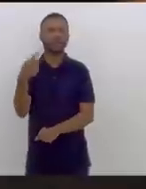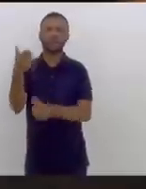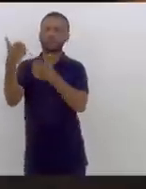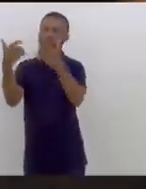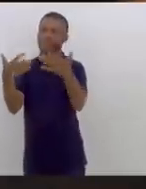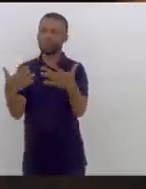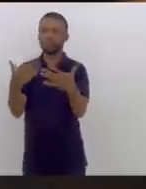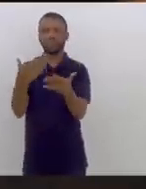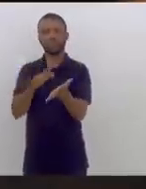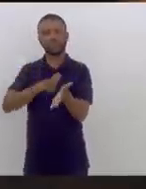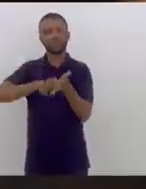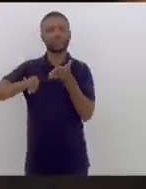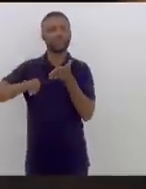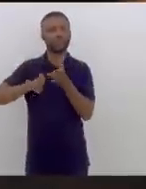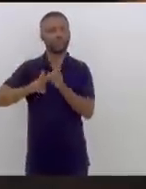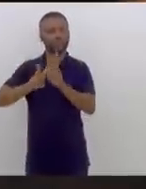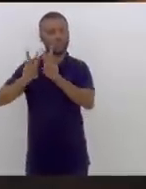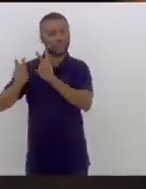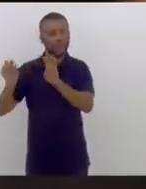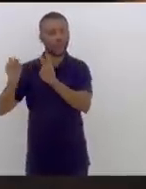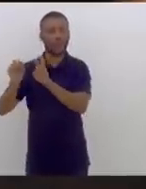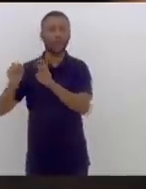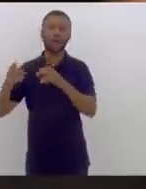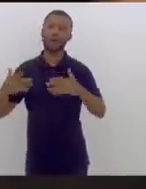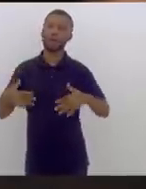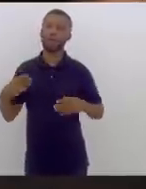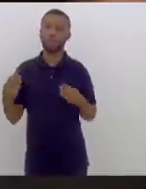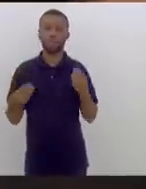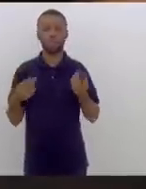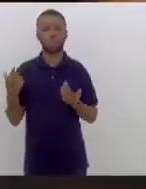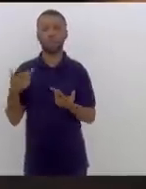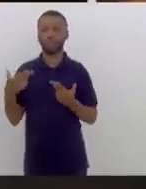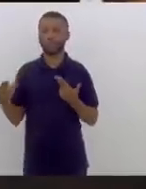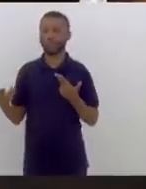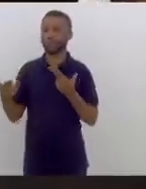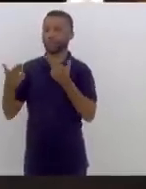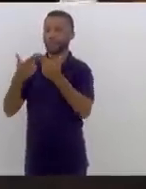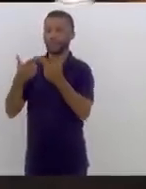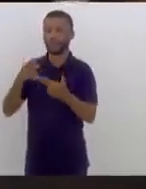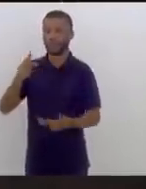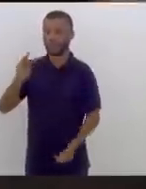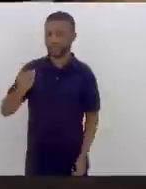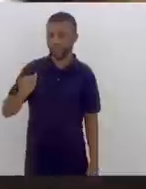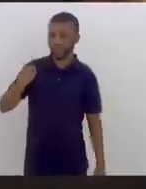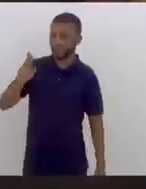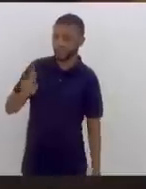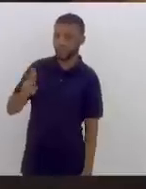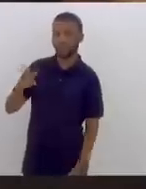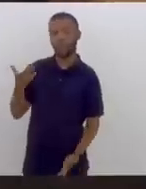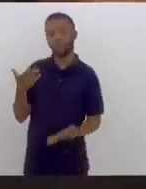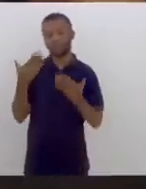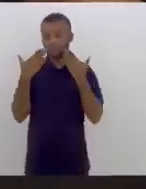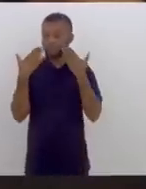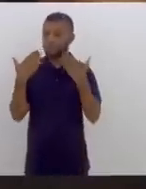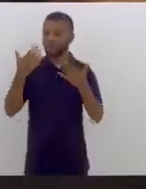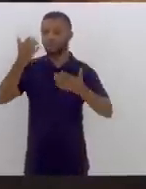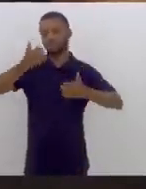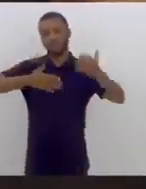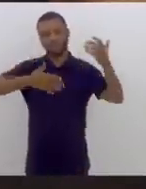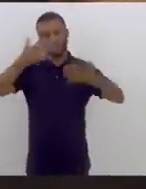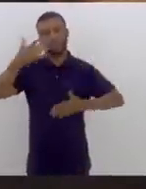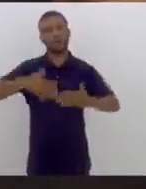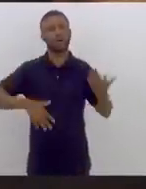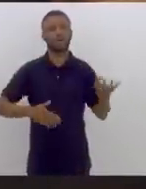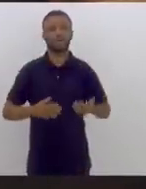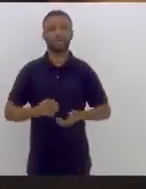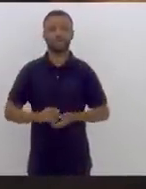de excluído que era um tema muito é como é que é não Tabu dentro da Corporação hoje já se fala abertamente porque não fazer